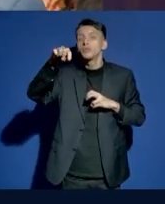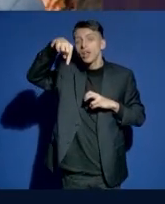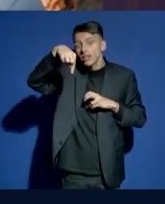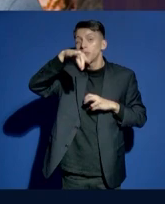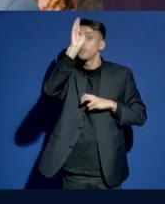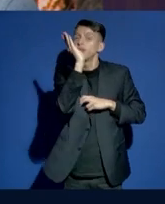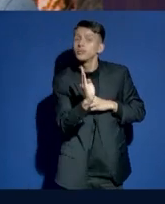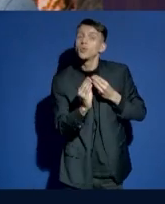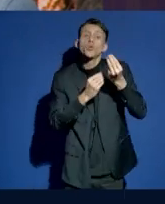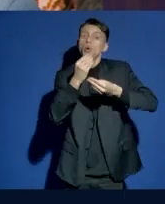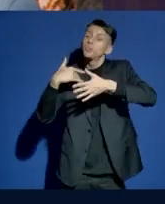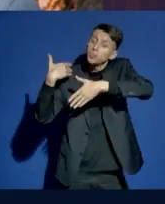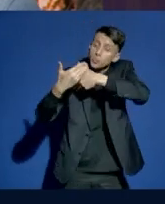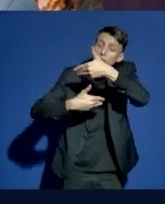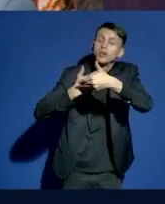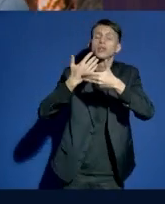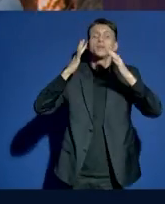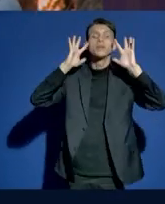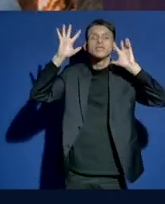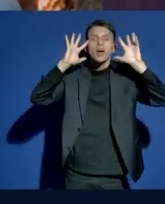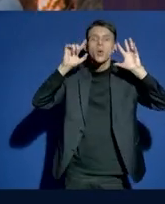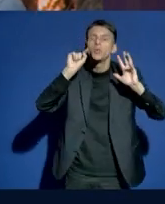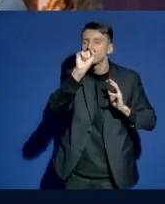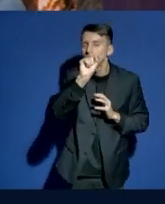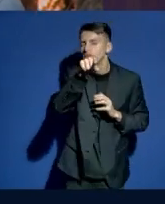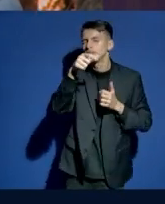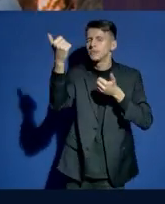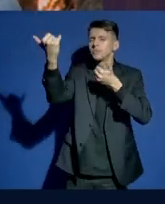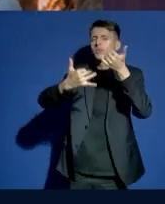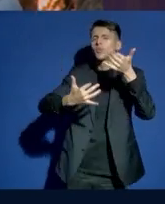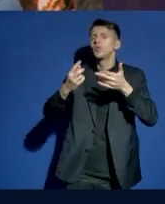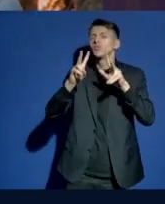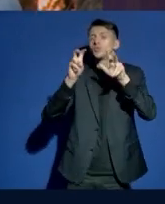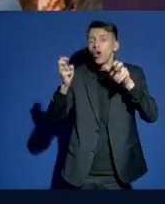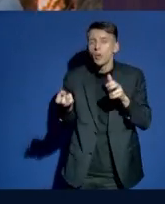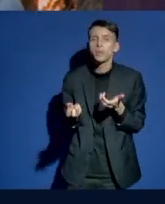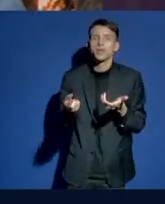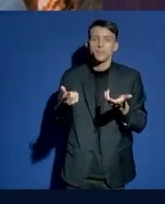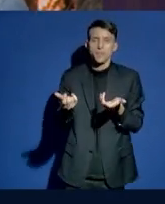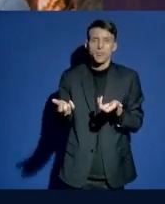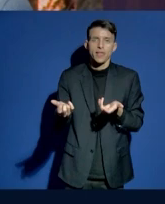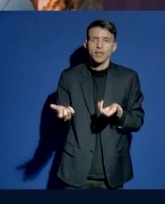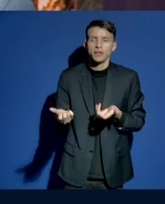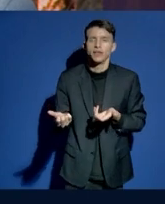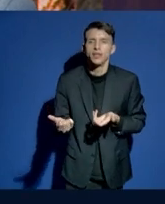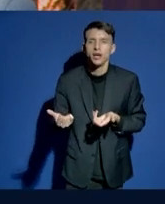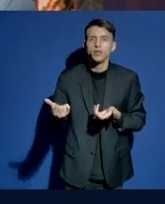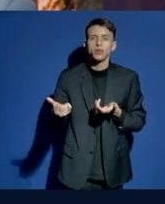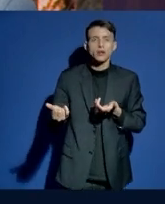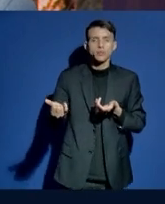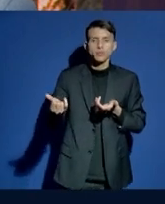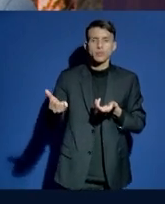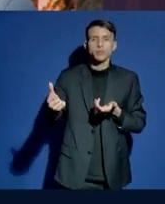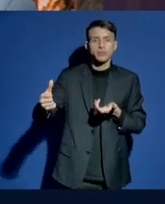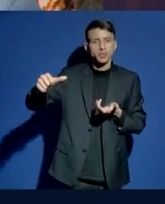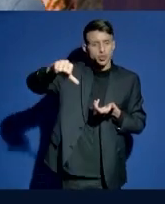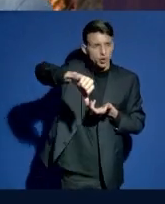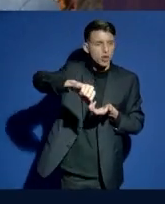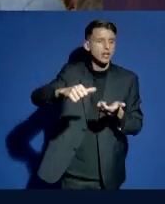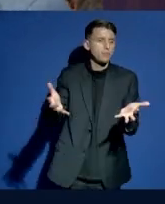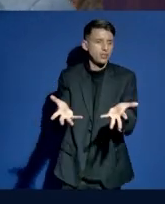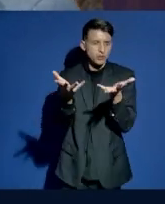e também trazer um pouquinho, acho que da visão como você trouxe, da parte de fertilizantes especiais. Que estamos aqui com